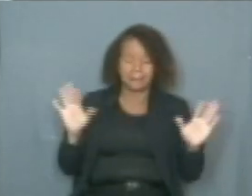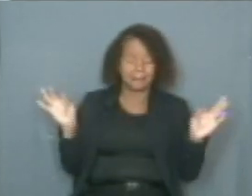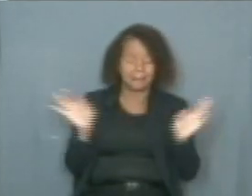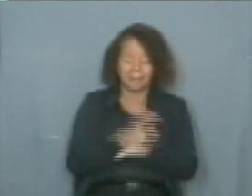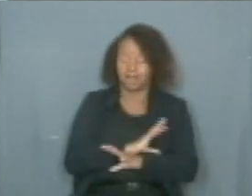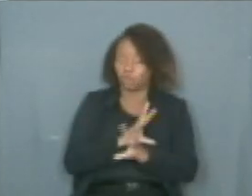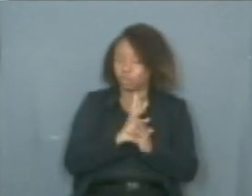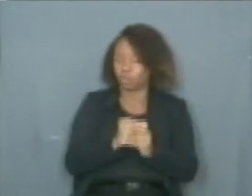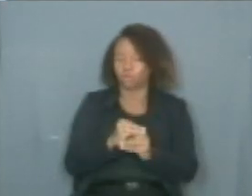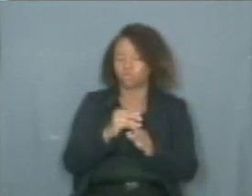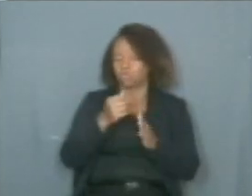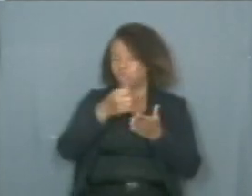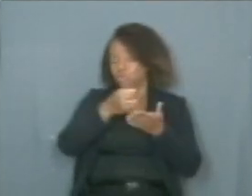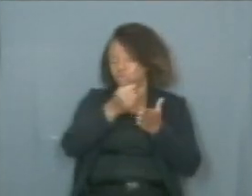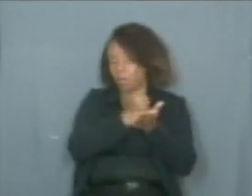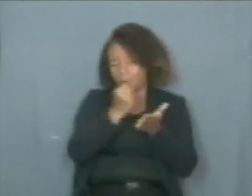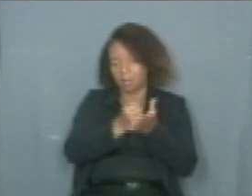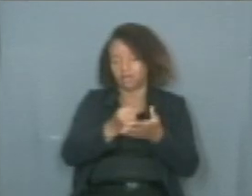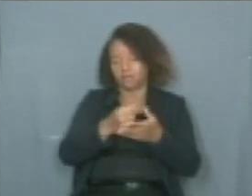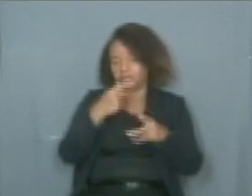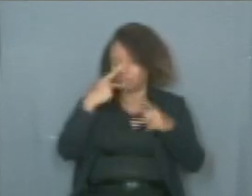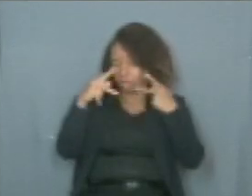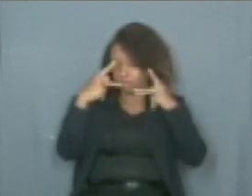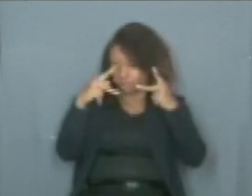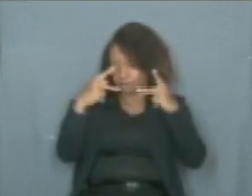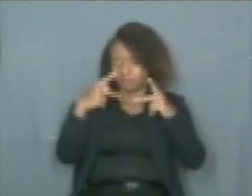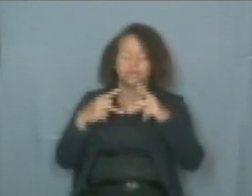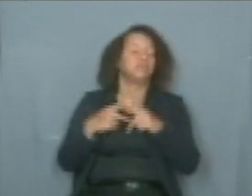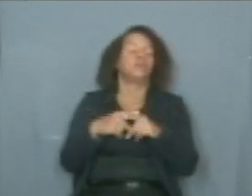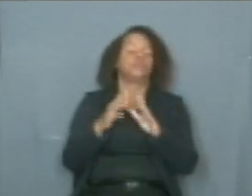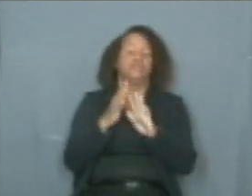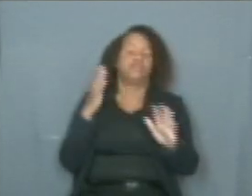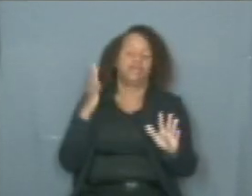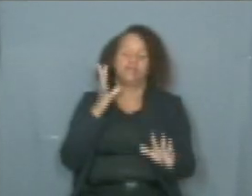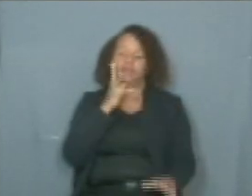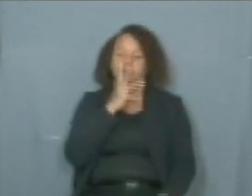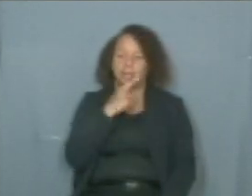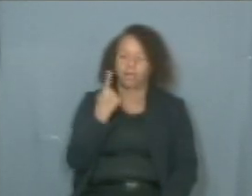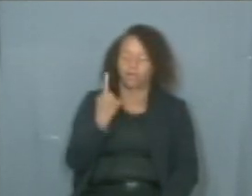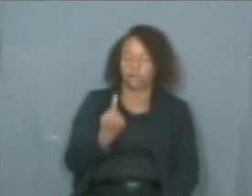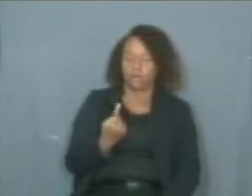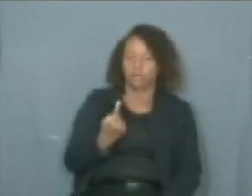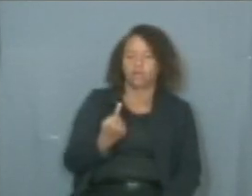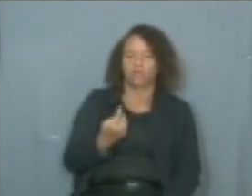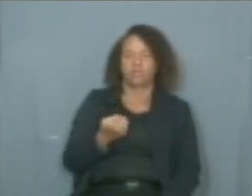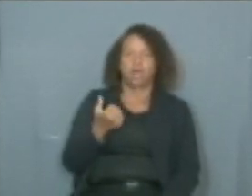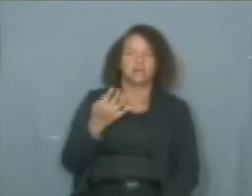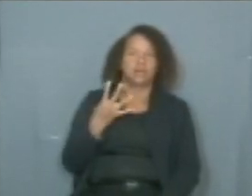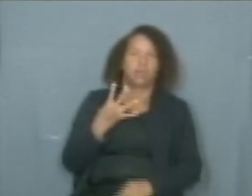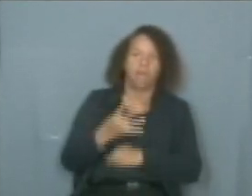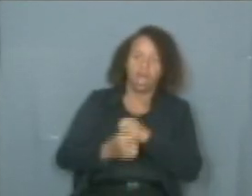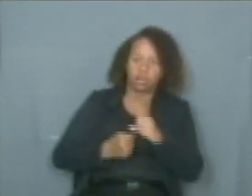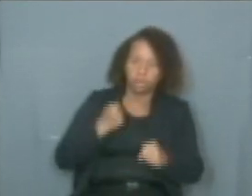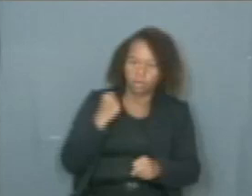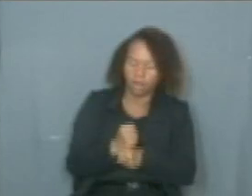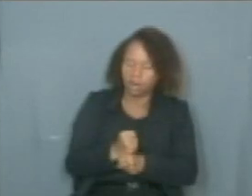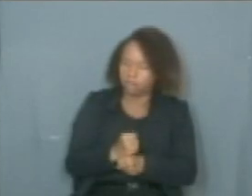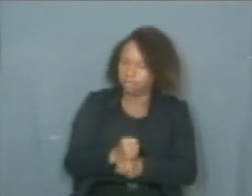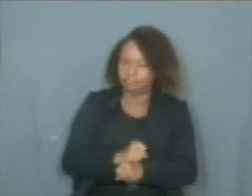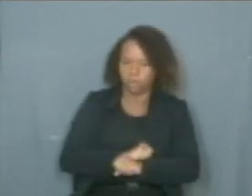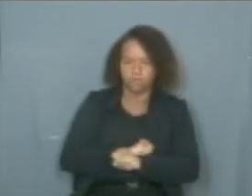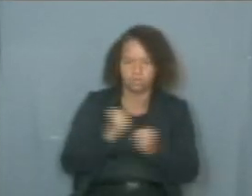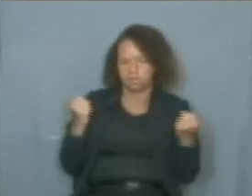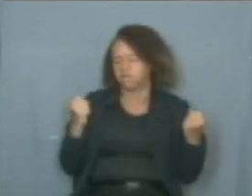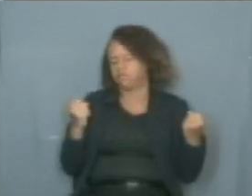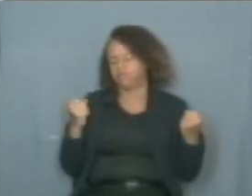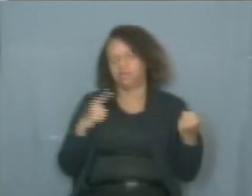laudo neurológico. Hoje, a fila para a espera de um laudo chega a 4 anos. Não é possível